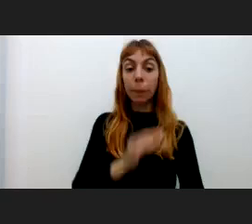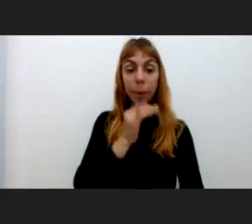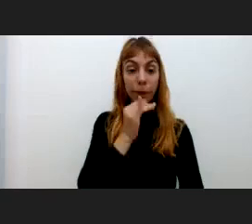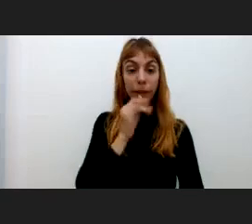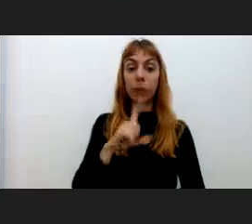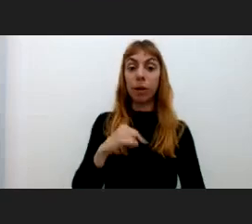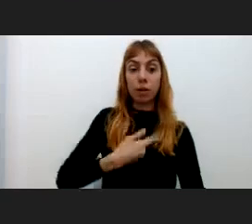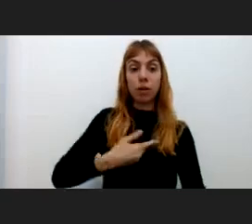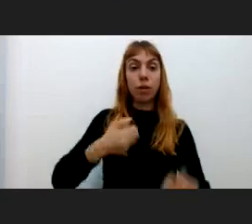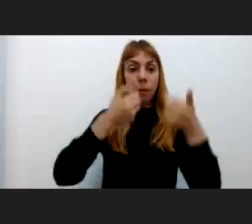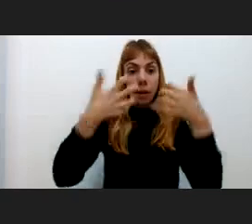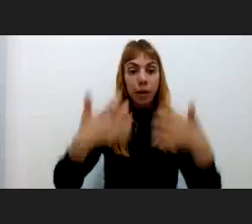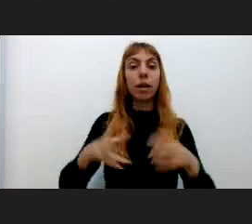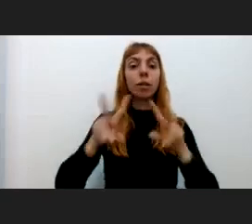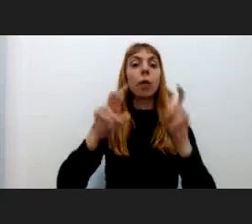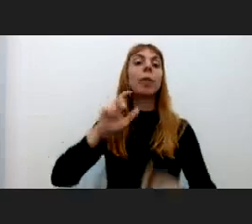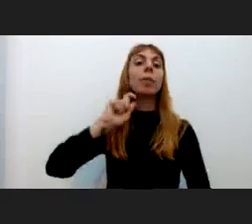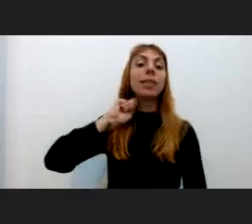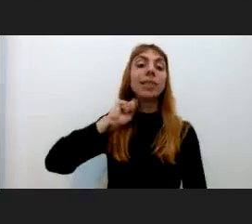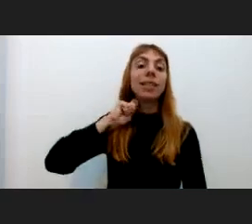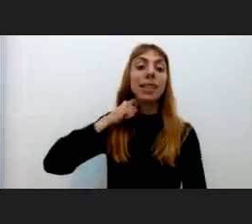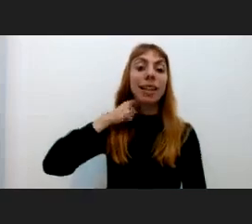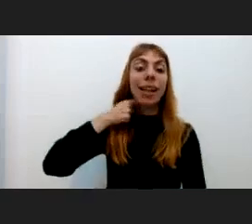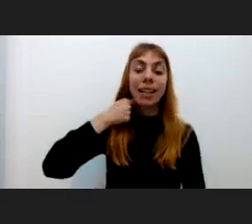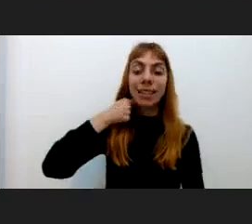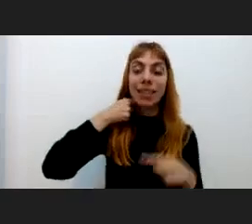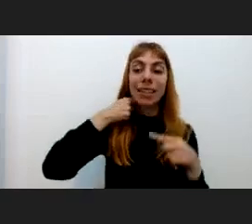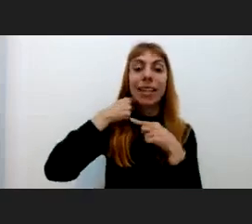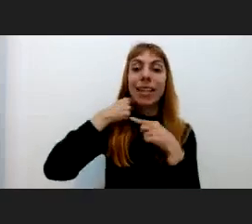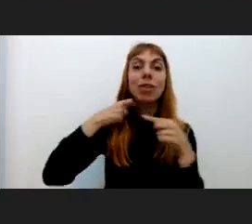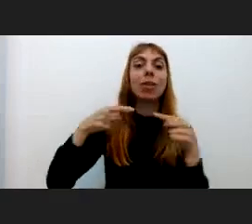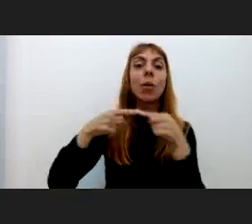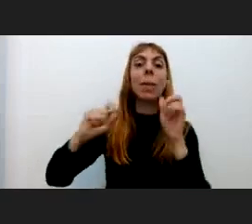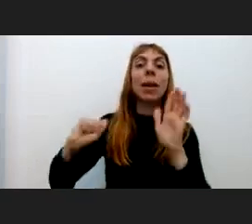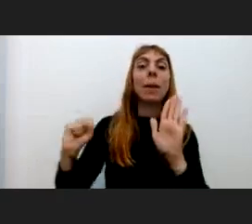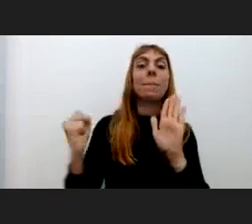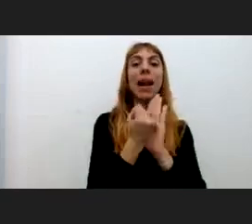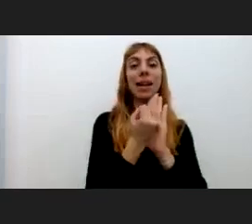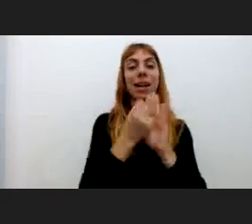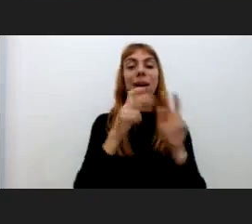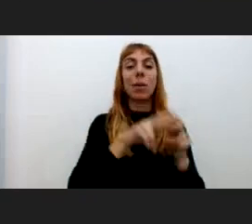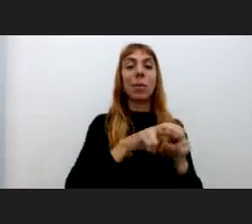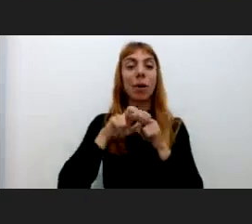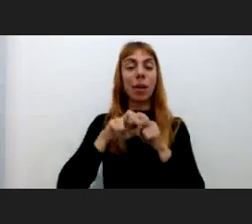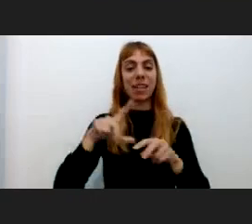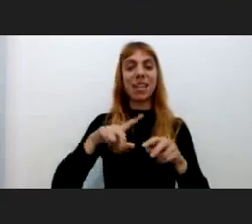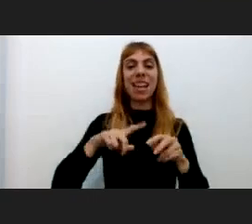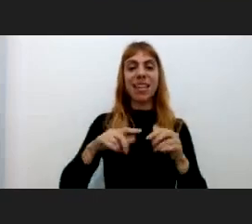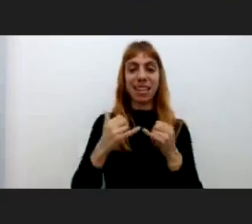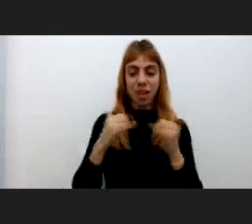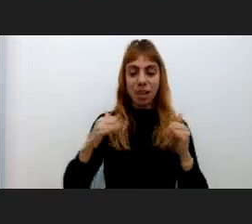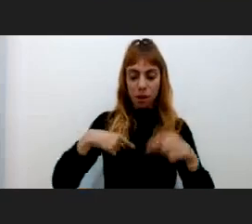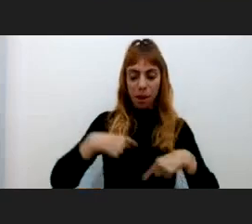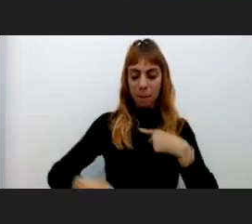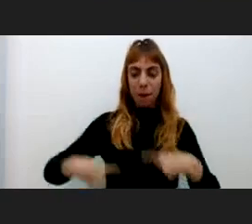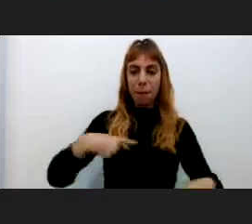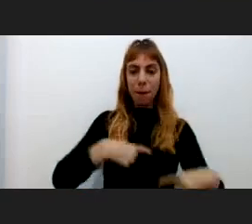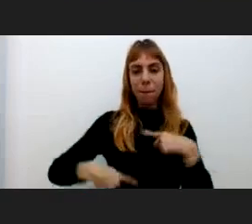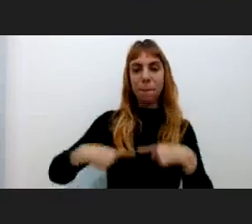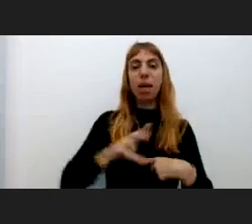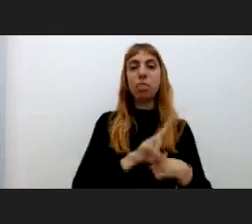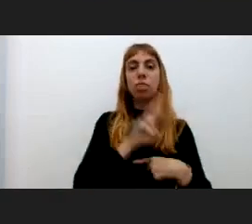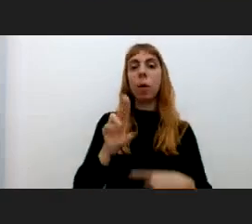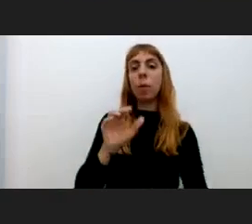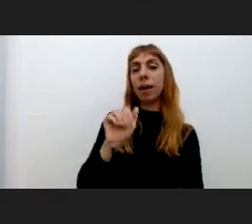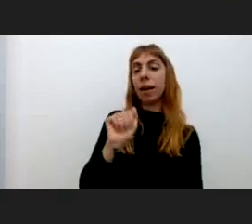que é um aumento da adrenalina. Então, vários estudos mostram pessoas que moram em